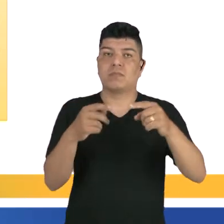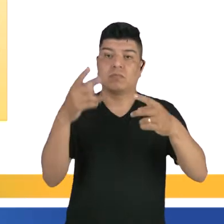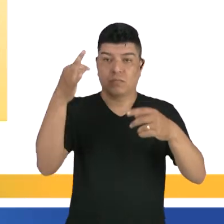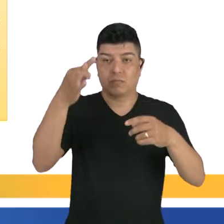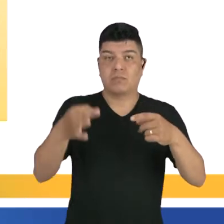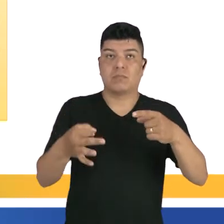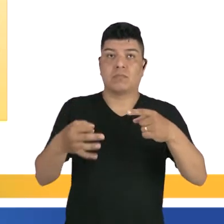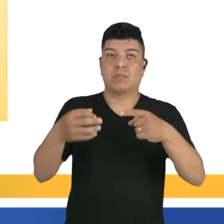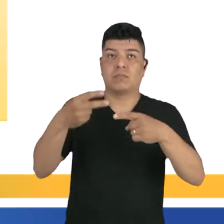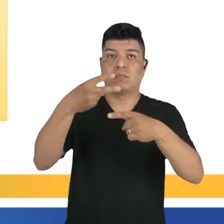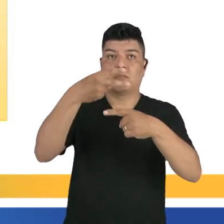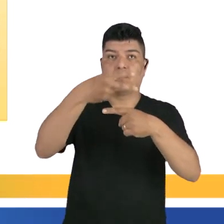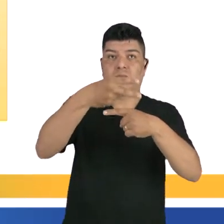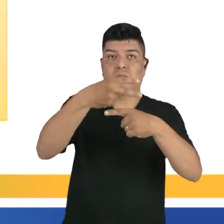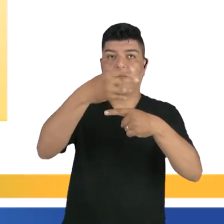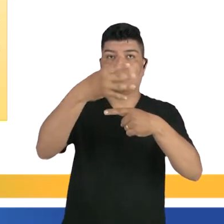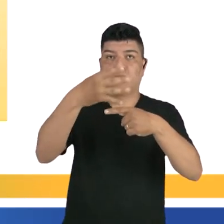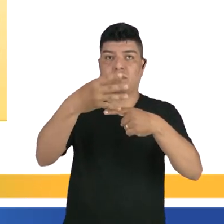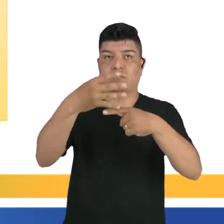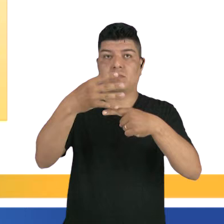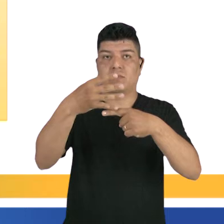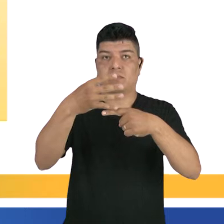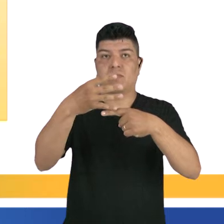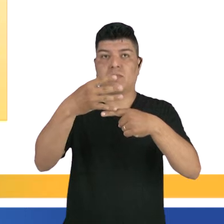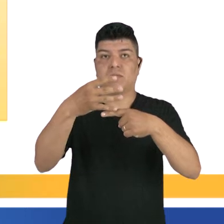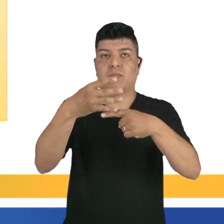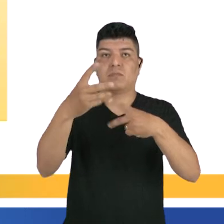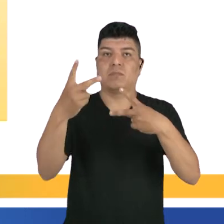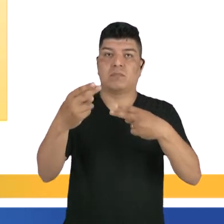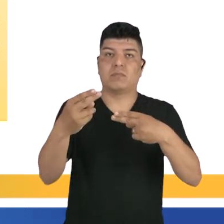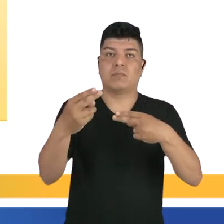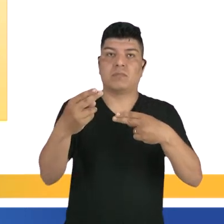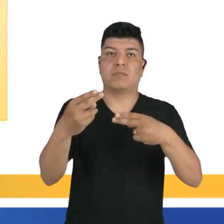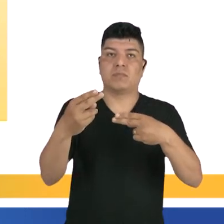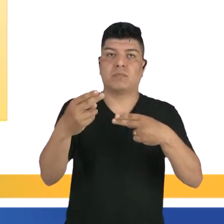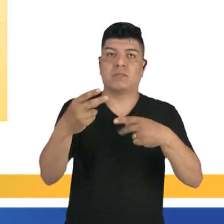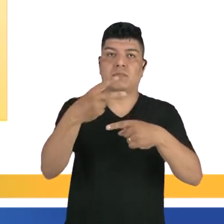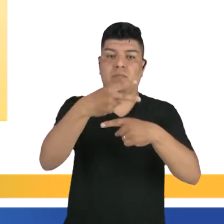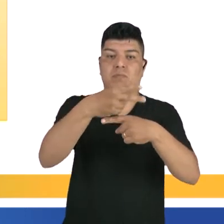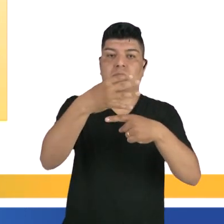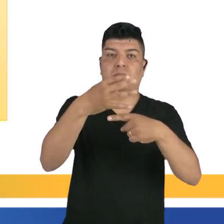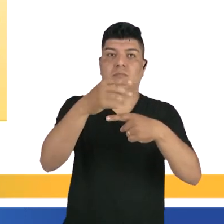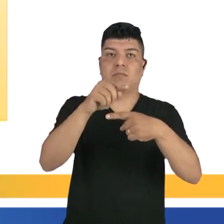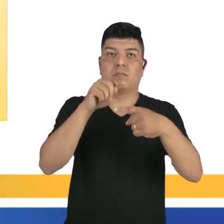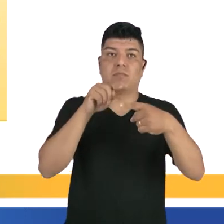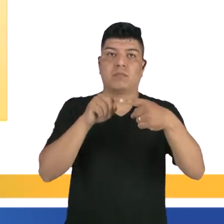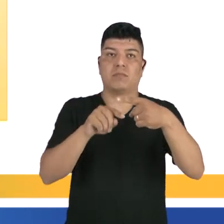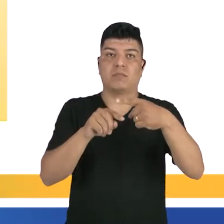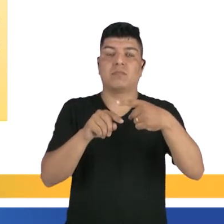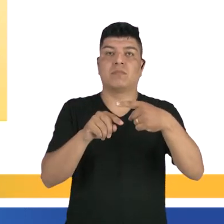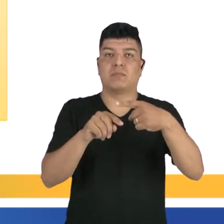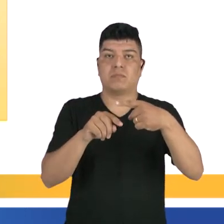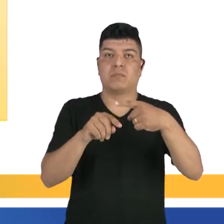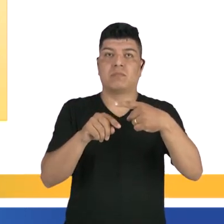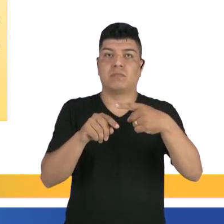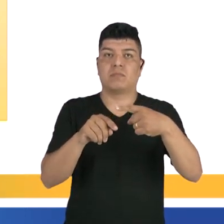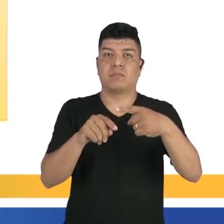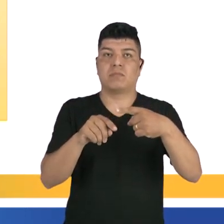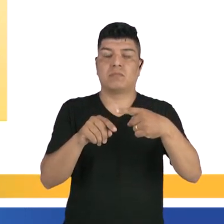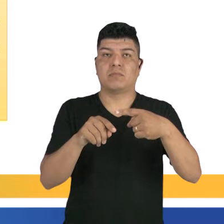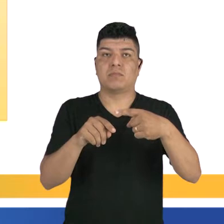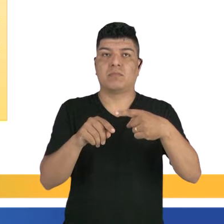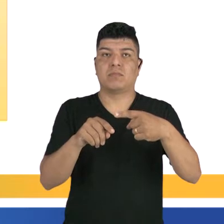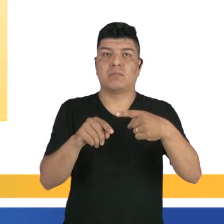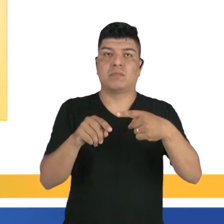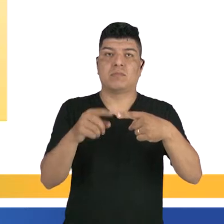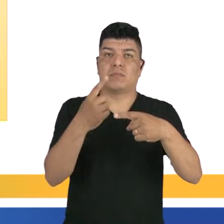para 16, tá? É 1,5, tá? A razão entre o número de meninos, desculpa, de menina pelo número dos meninos,